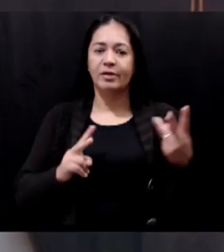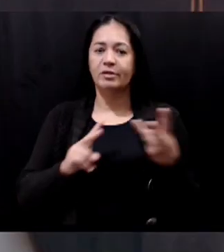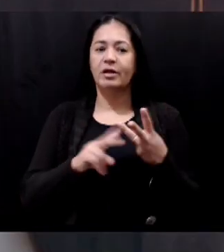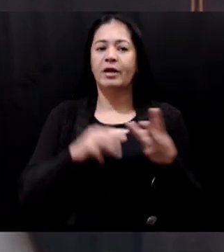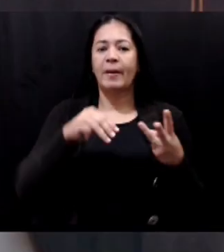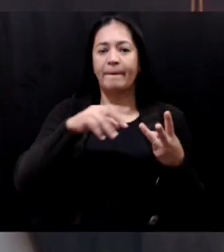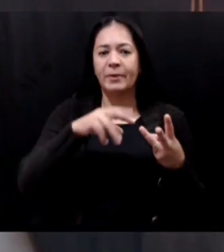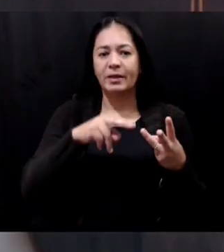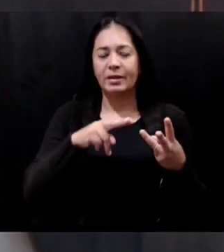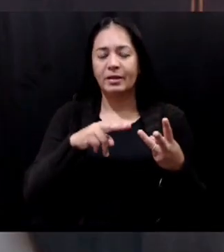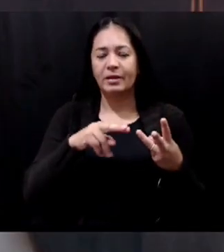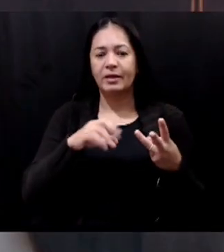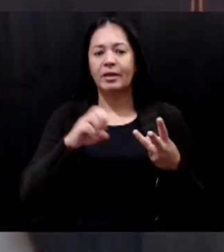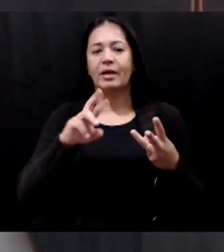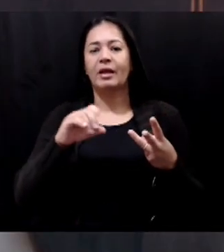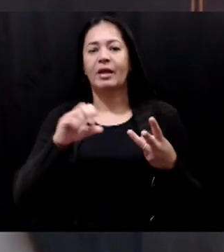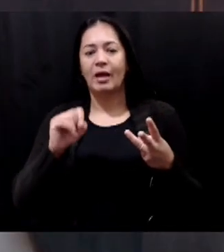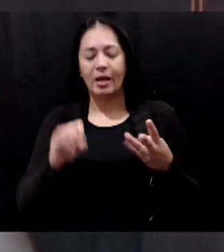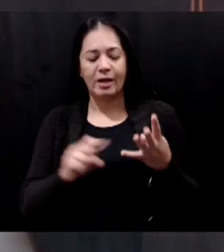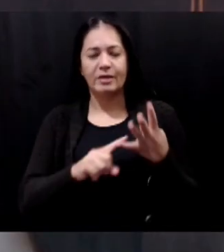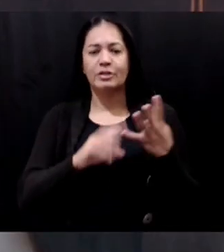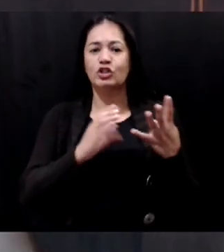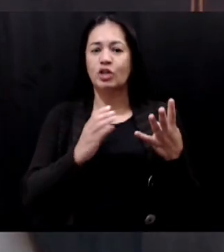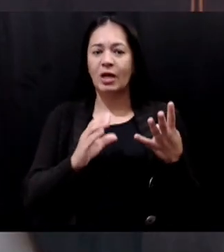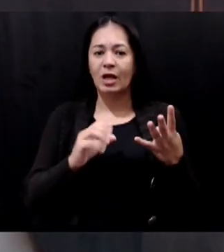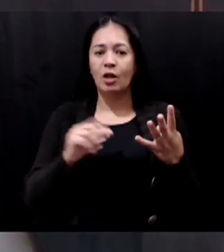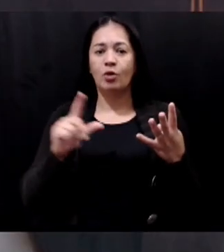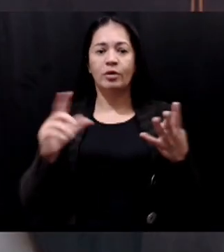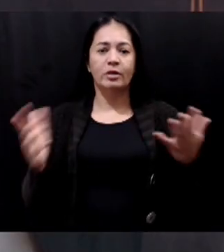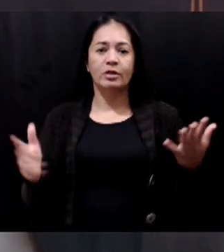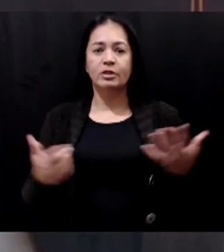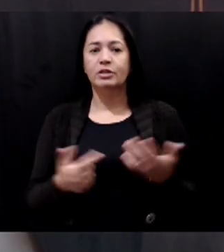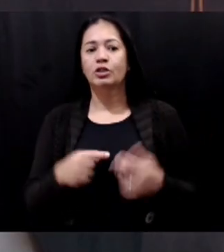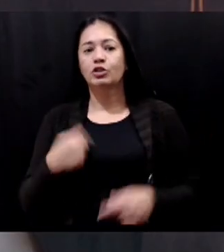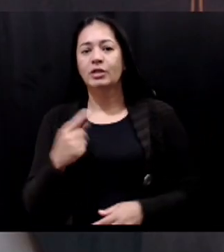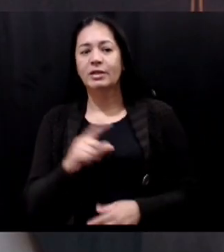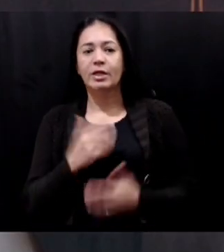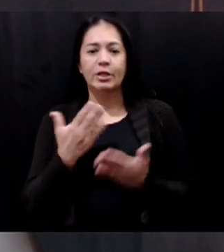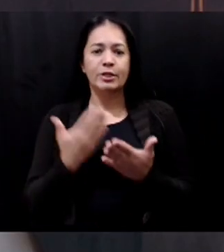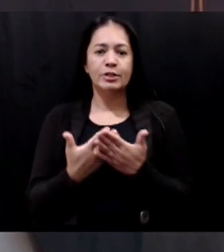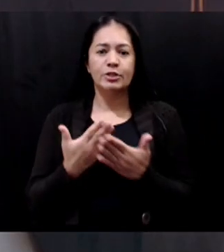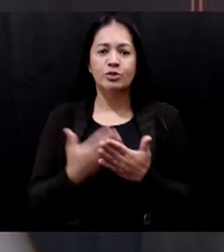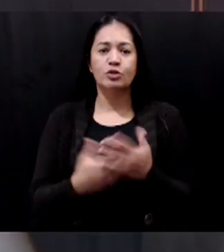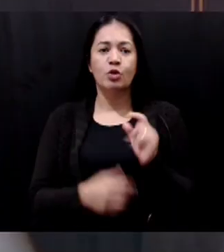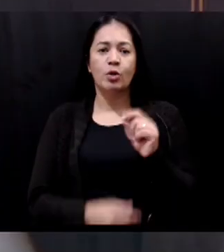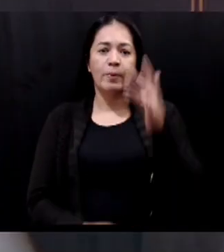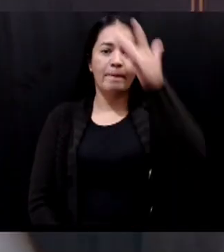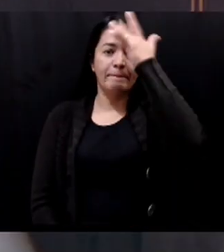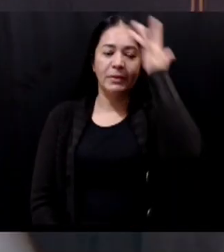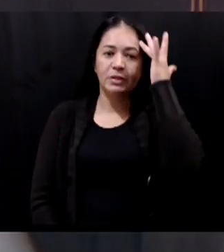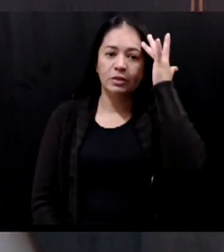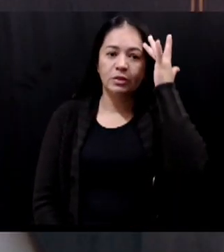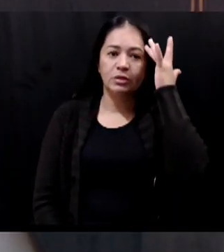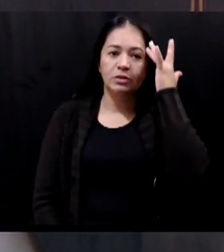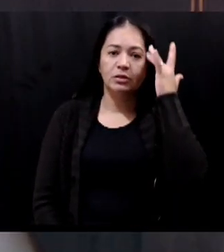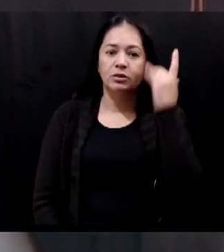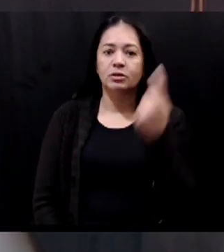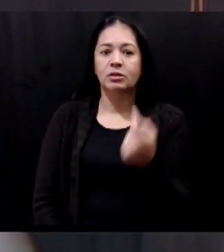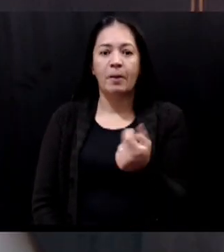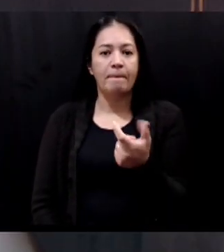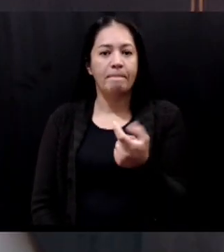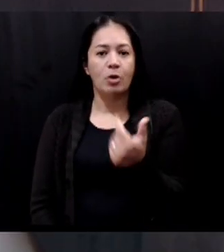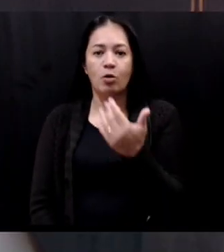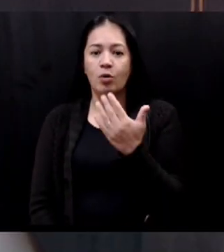de calorias. Então, a gente tem alguns estudos de pessoas que fazem poucas refeições ao dia. O